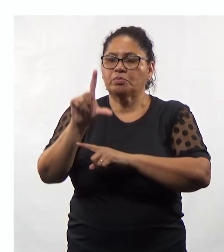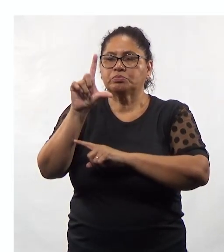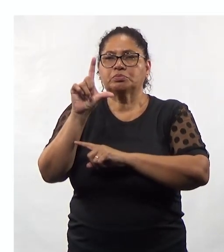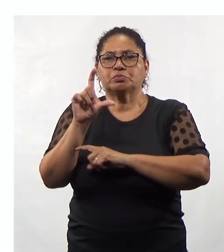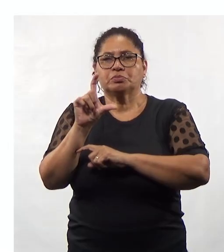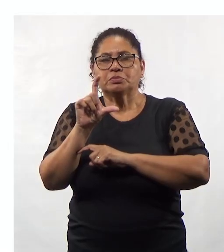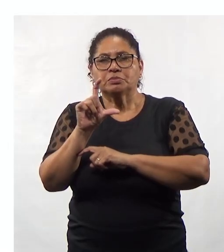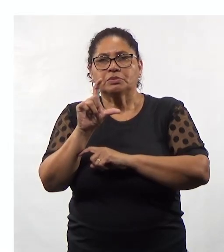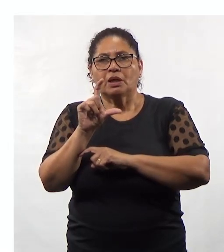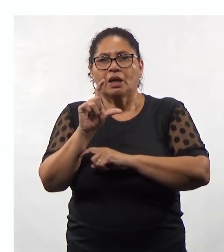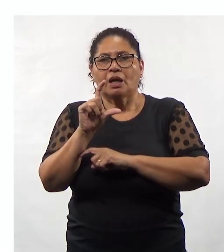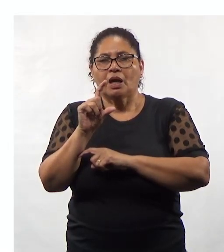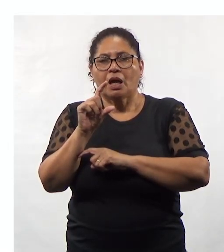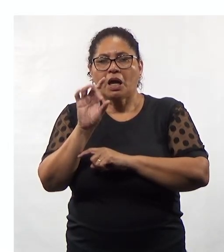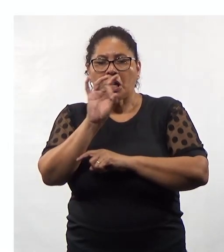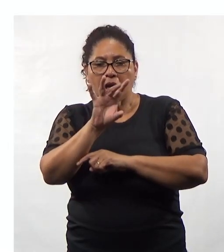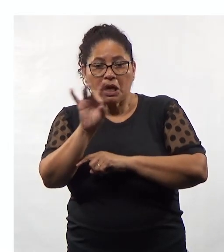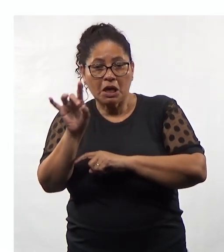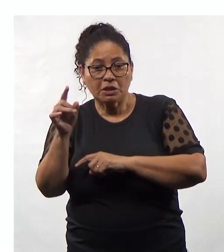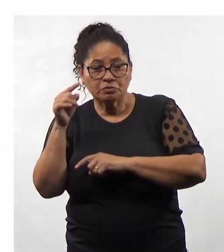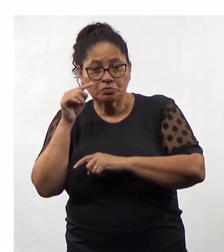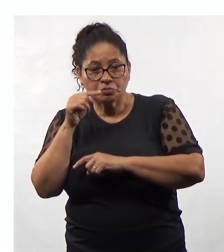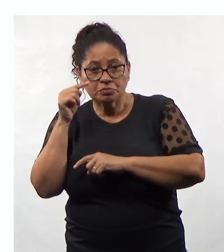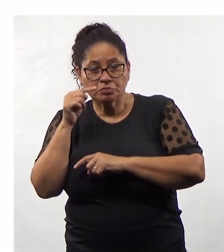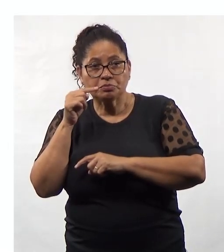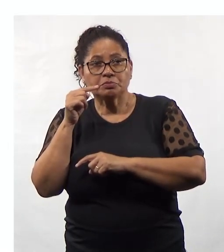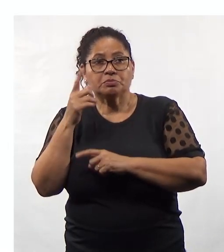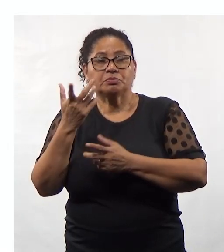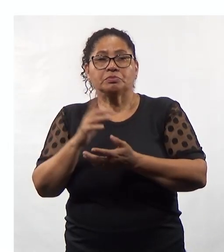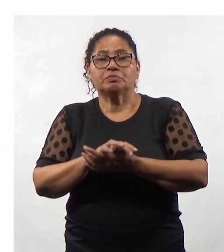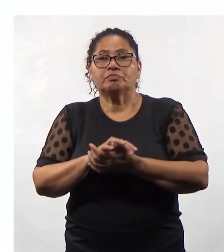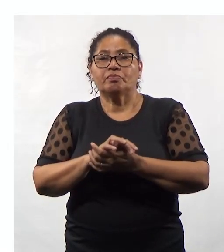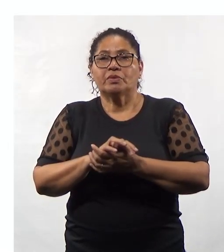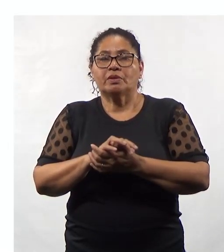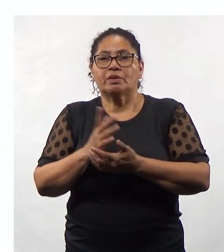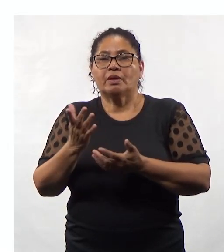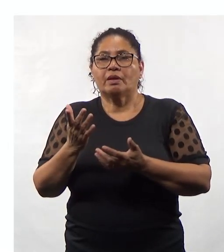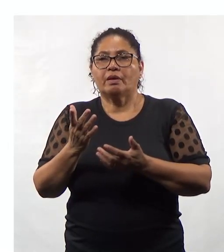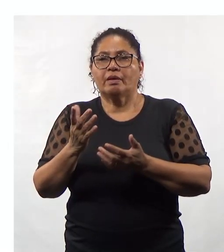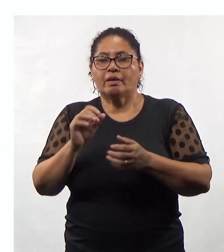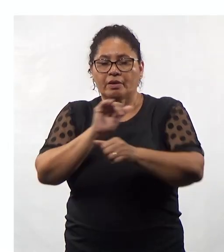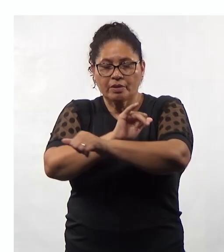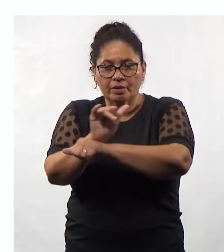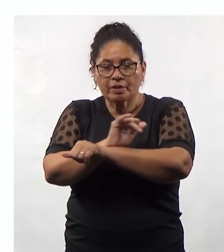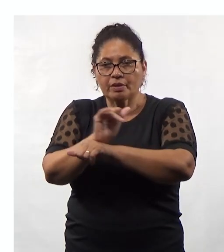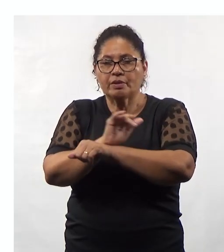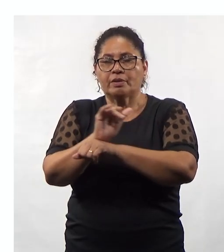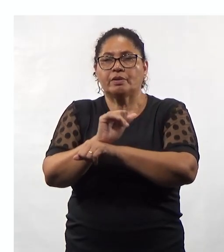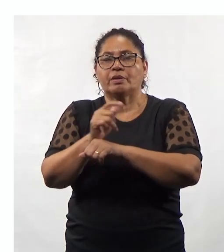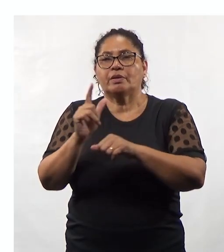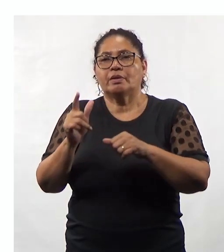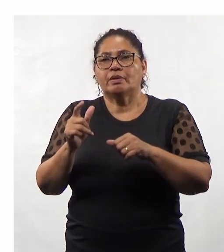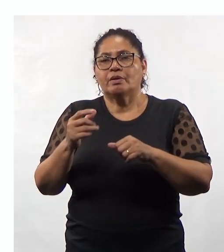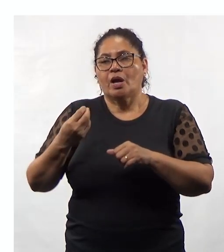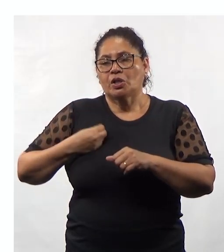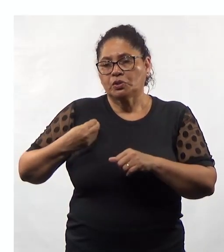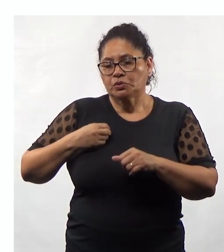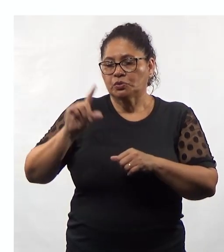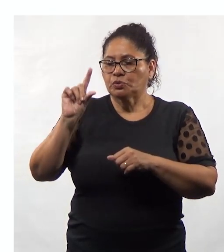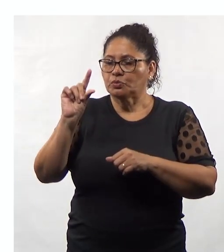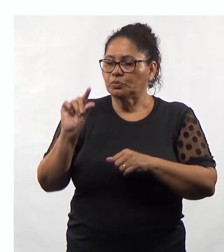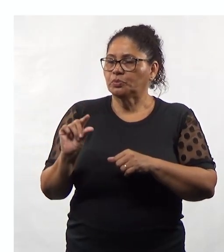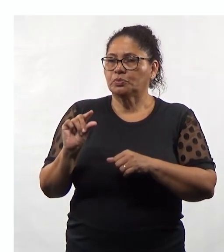para cada um daqueles que a gente viu, a gente tinha lá, por exemplo, no alinhamento estratégico, nas metas estratégicas, a